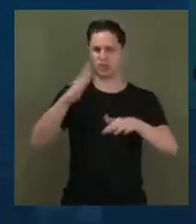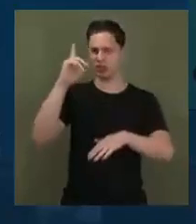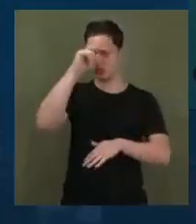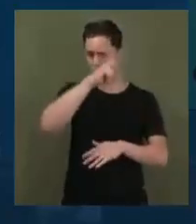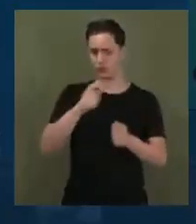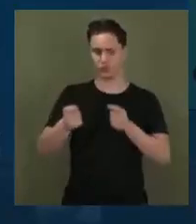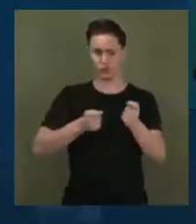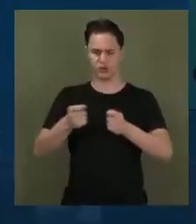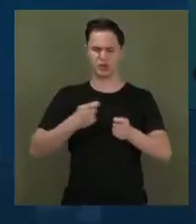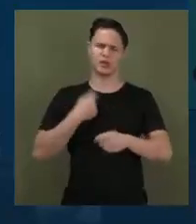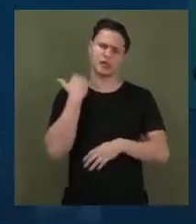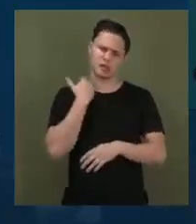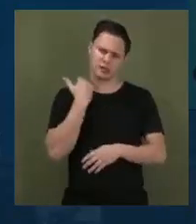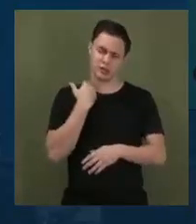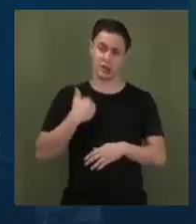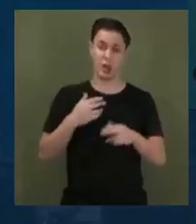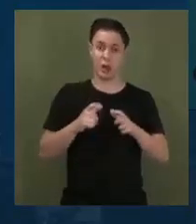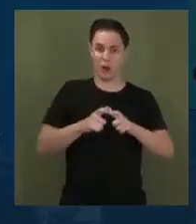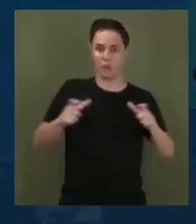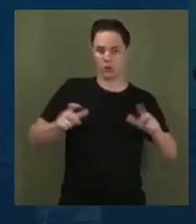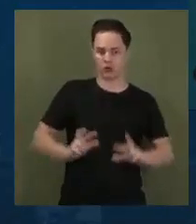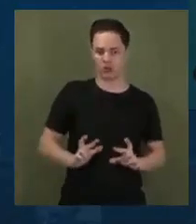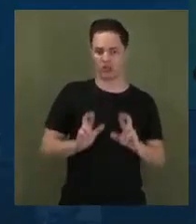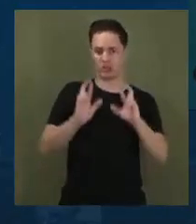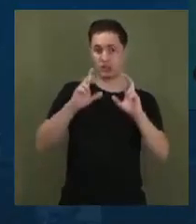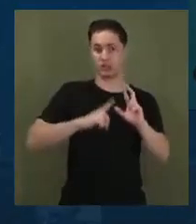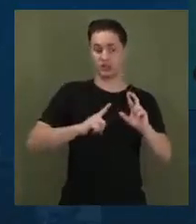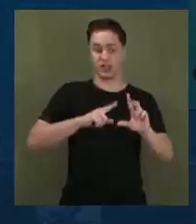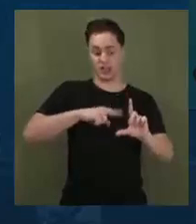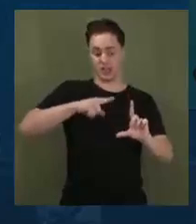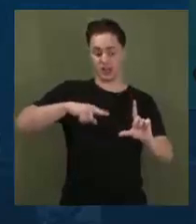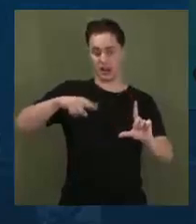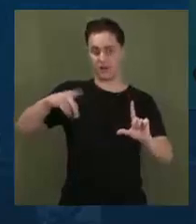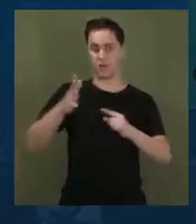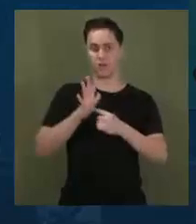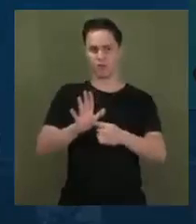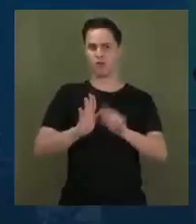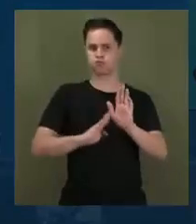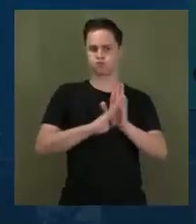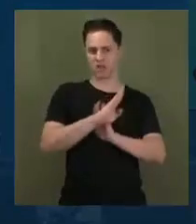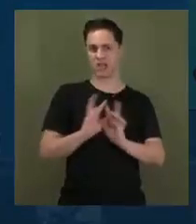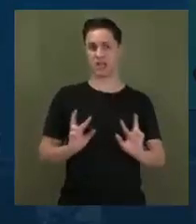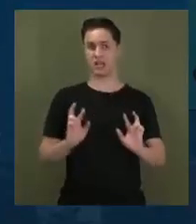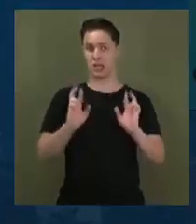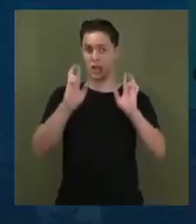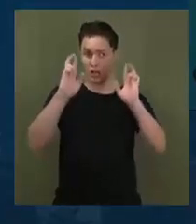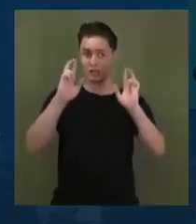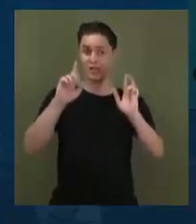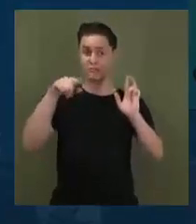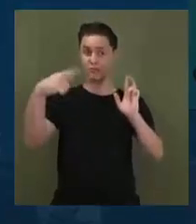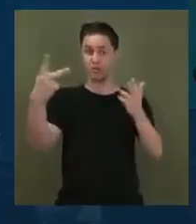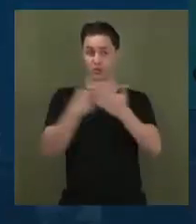fadiga imunológica, aumento de cânceres também. Temos gráficos mostrando esse aumento de câncer depois das